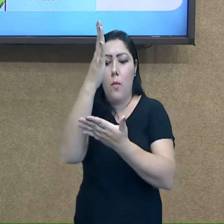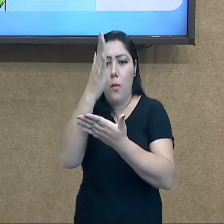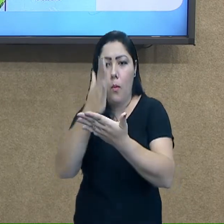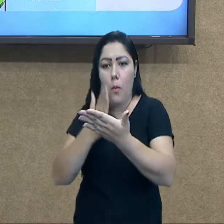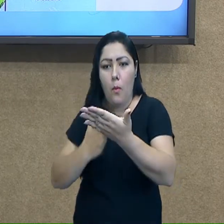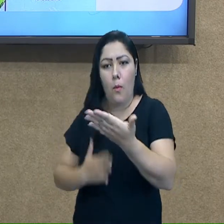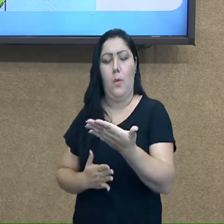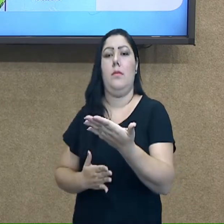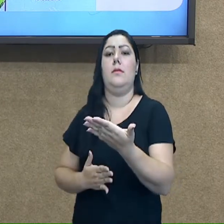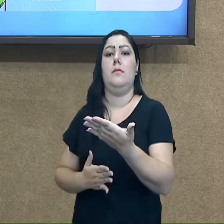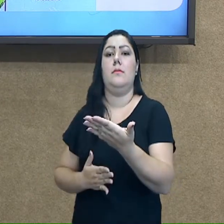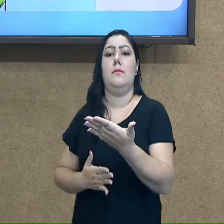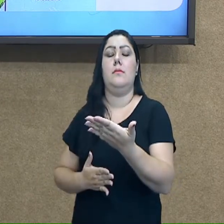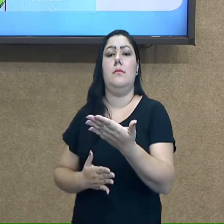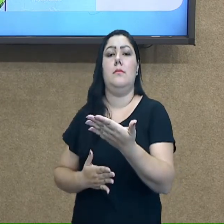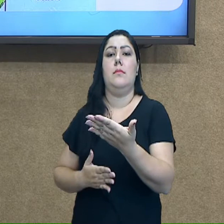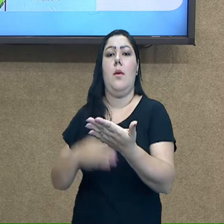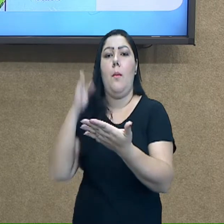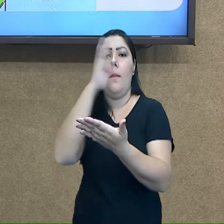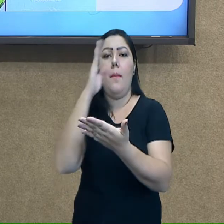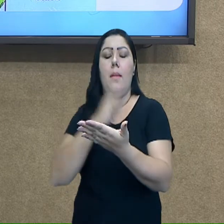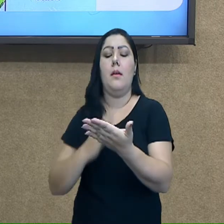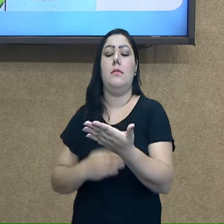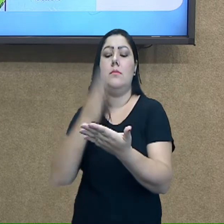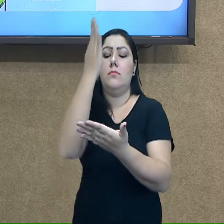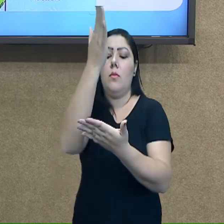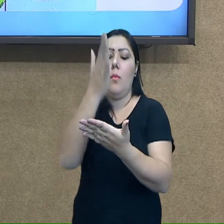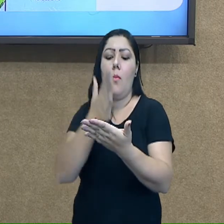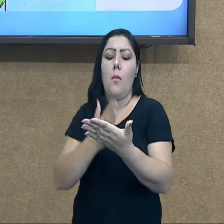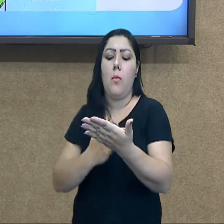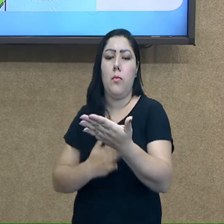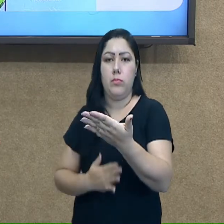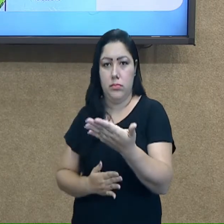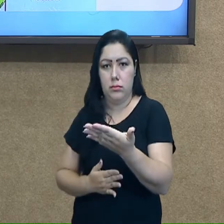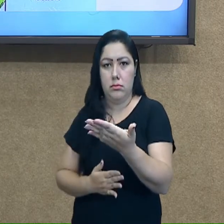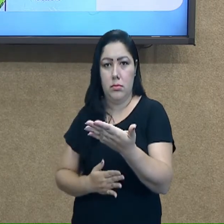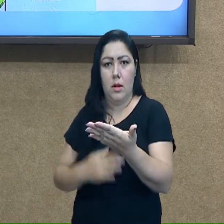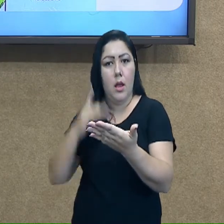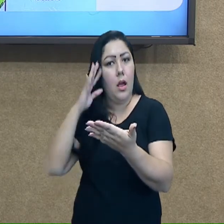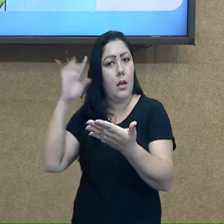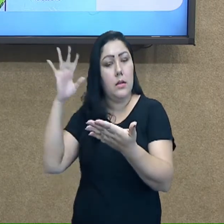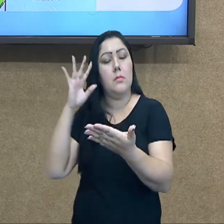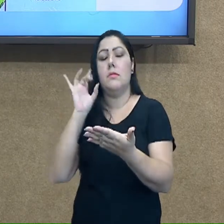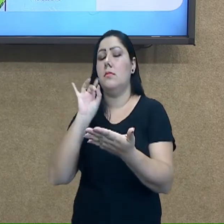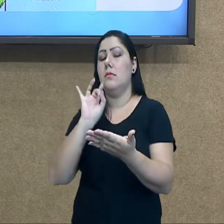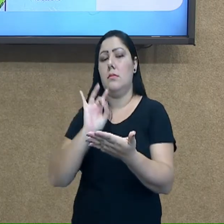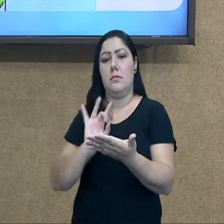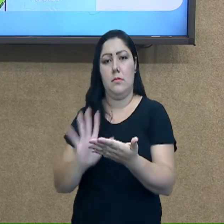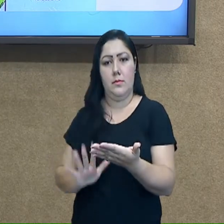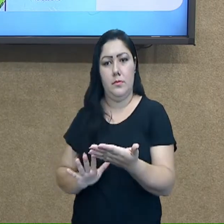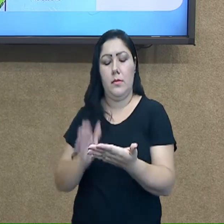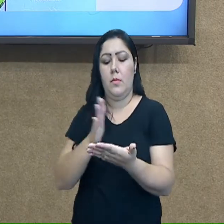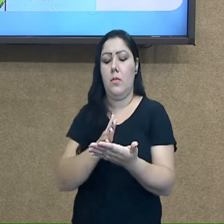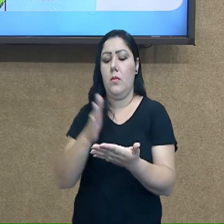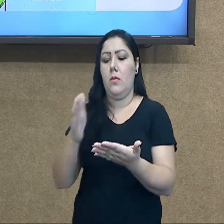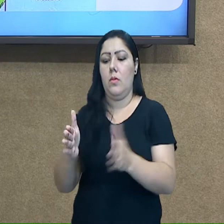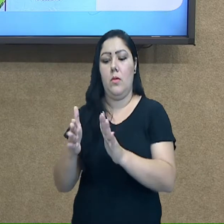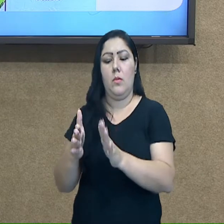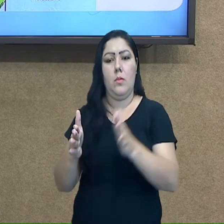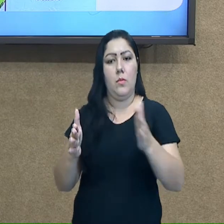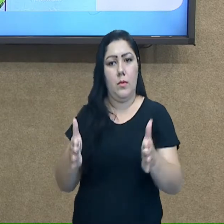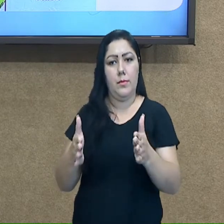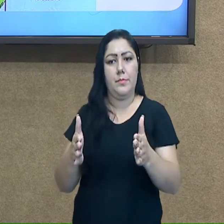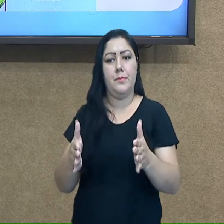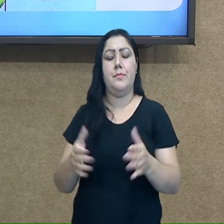demarcava, né, esse território, aonde que cada um as suas limitações. E nós vamos saber mais detalhadamente